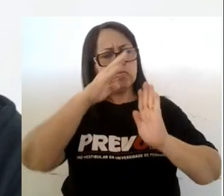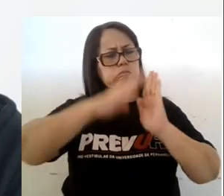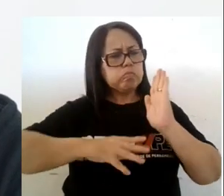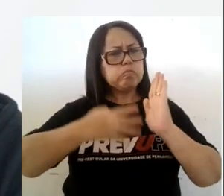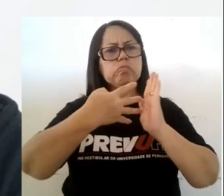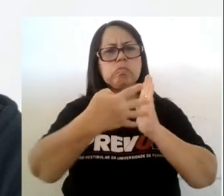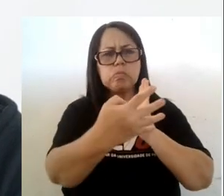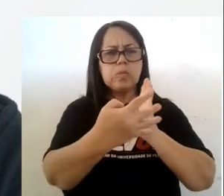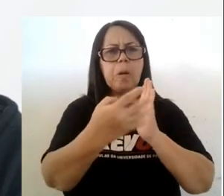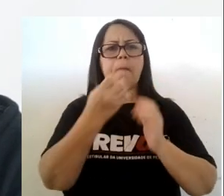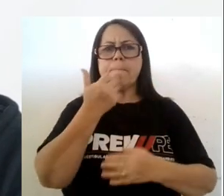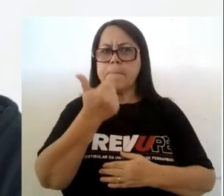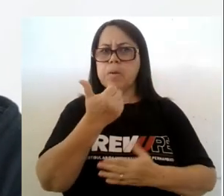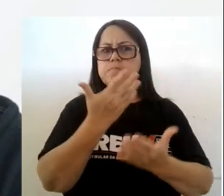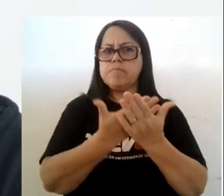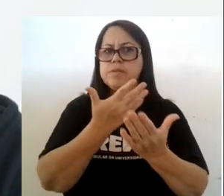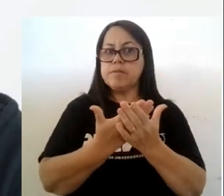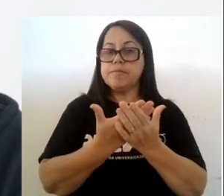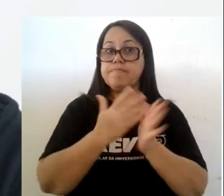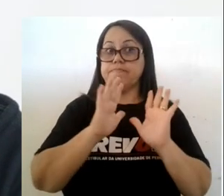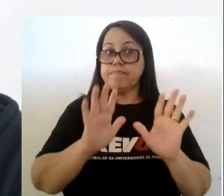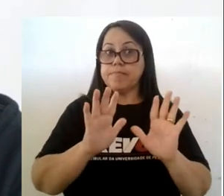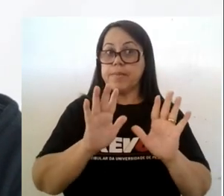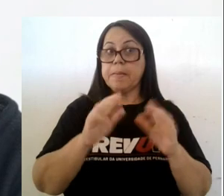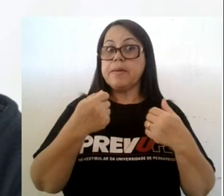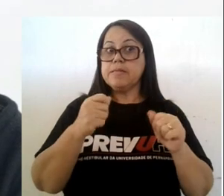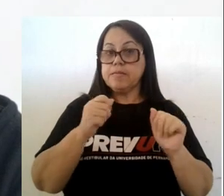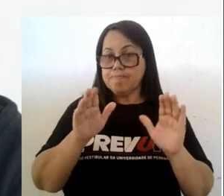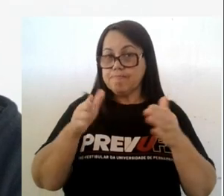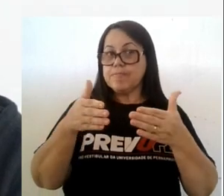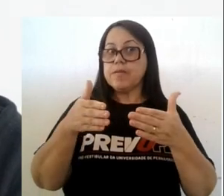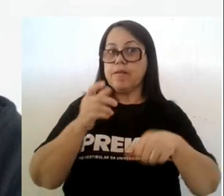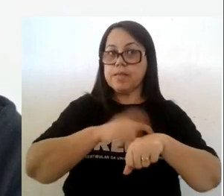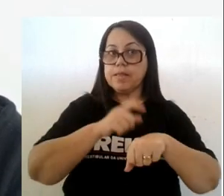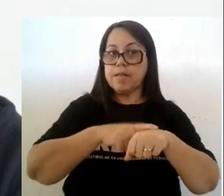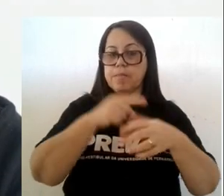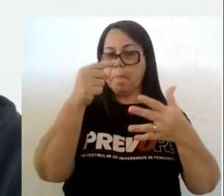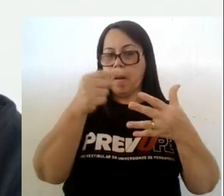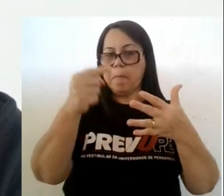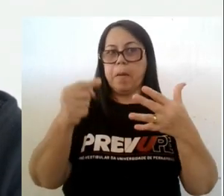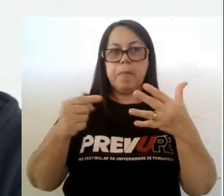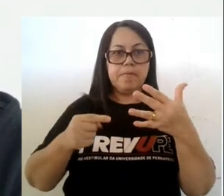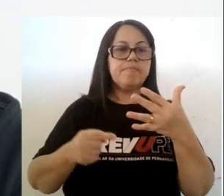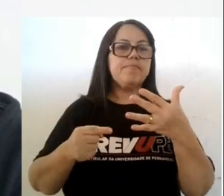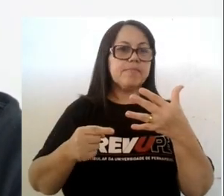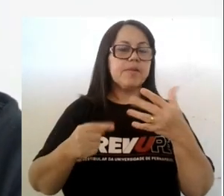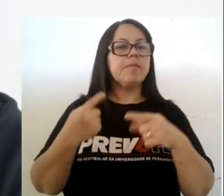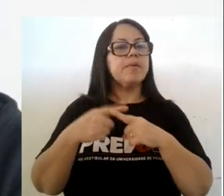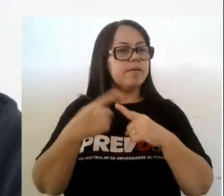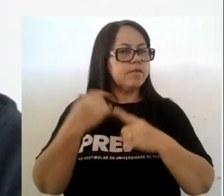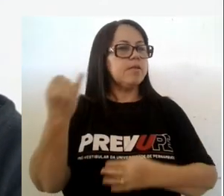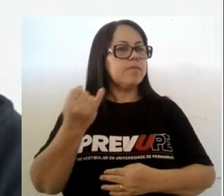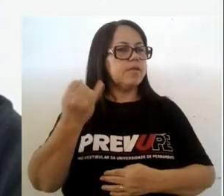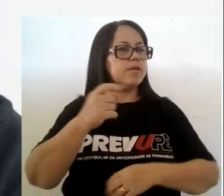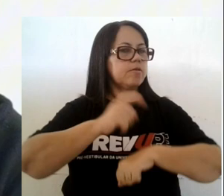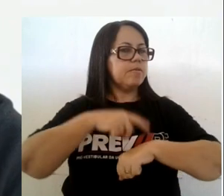cronograma eficiente de estudos lembre-se de dedicar o tempo para cada um desses tópicos pois isso pode fazer